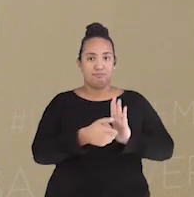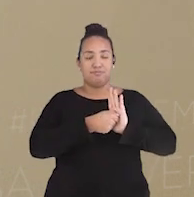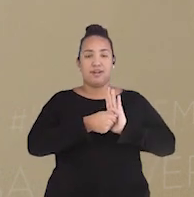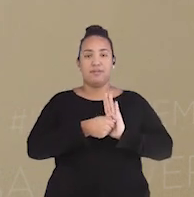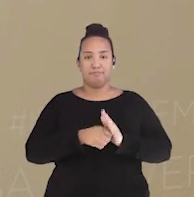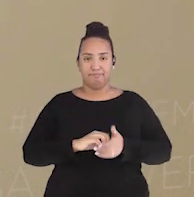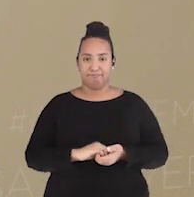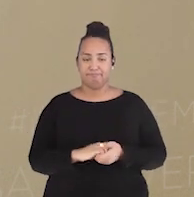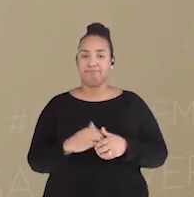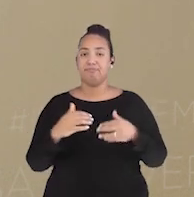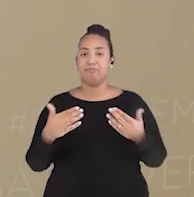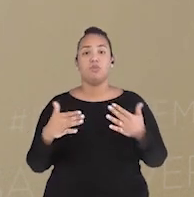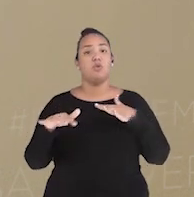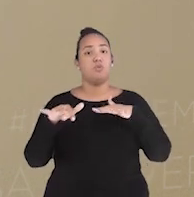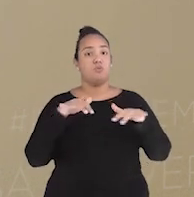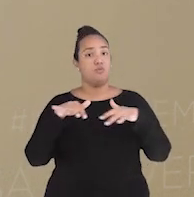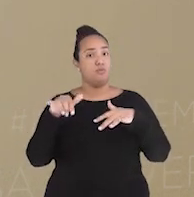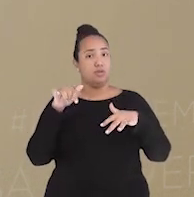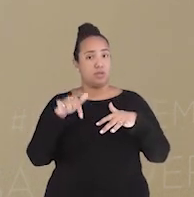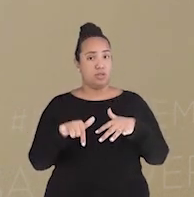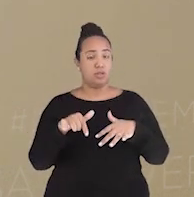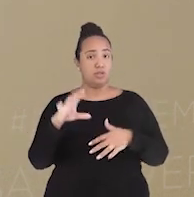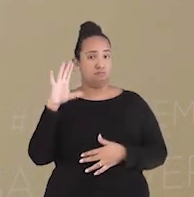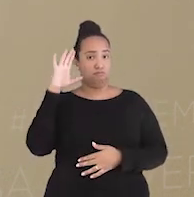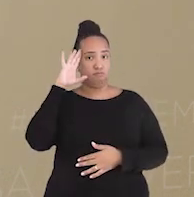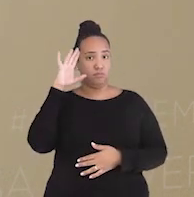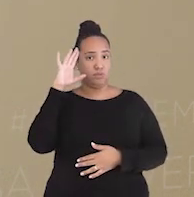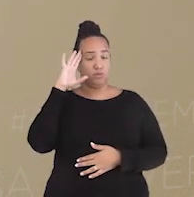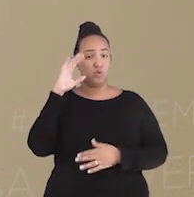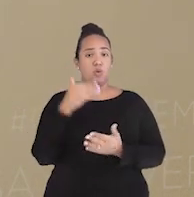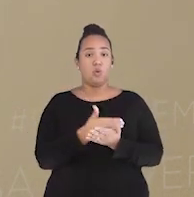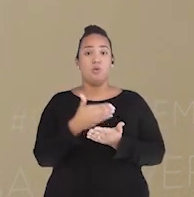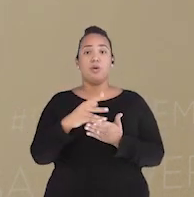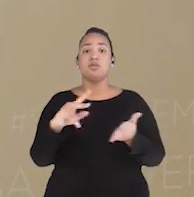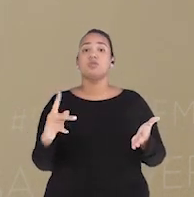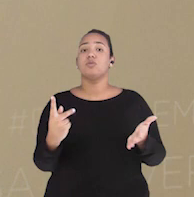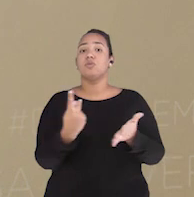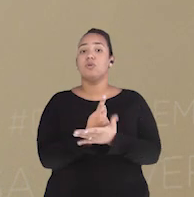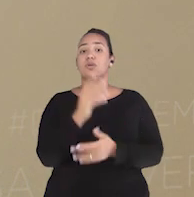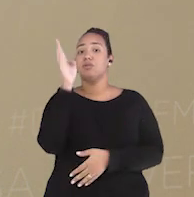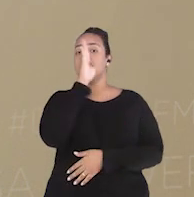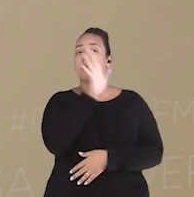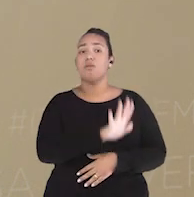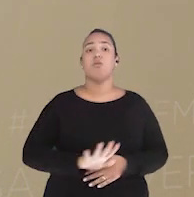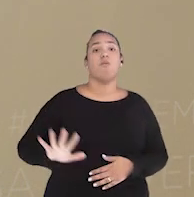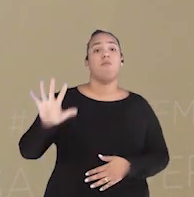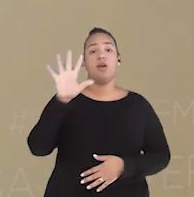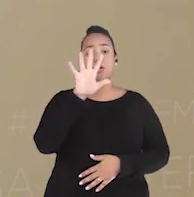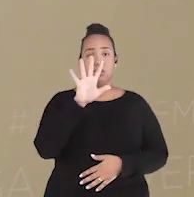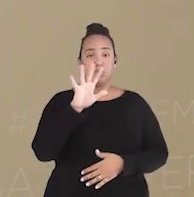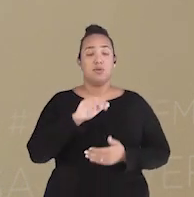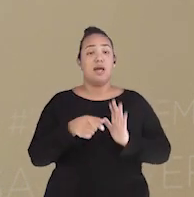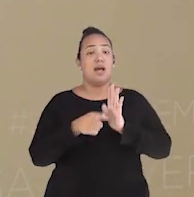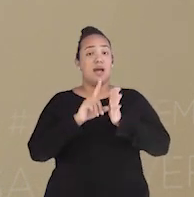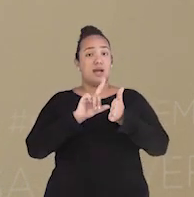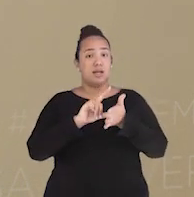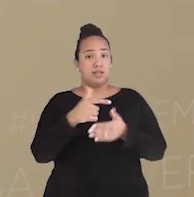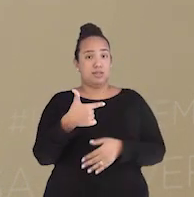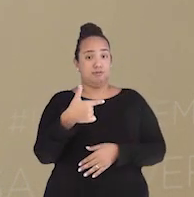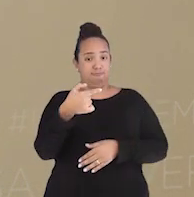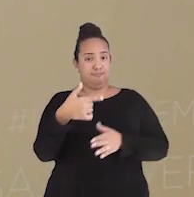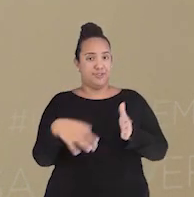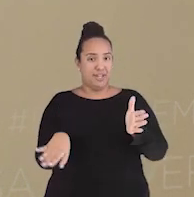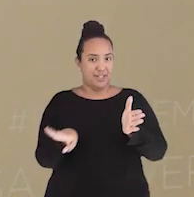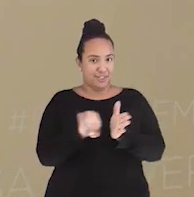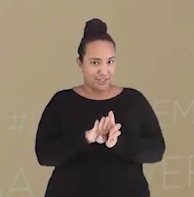Movimentos revolucionários das Forças Armadas começam a acontecer em todo o Brasil, antes que Vargas pudesse chegar vindo do